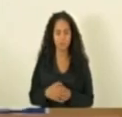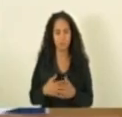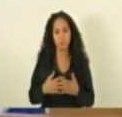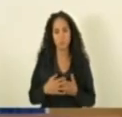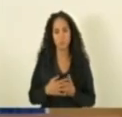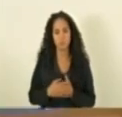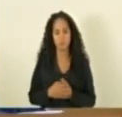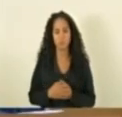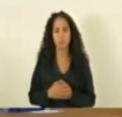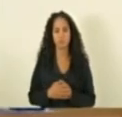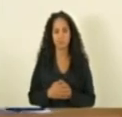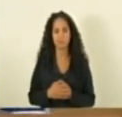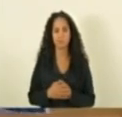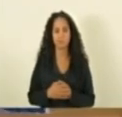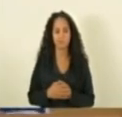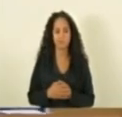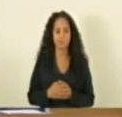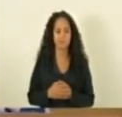Eu